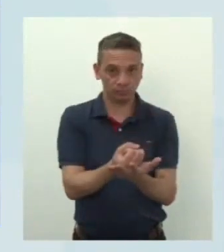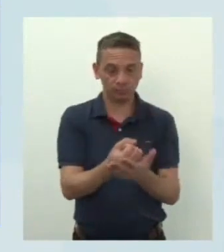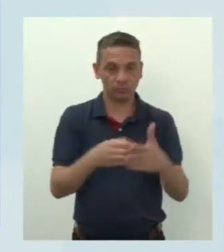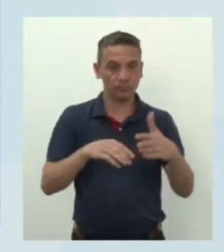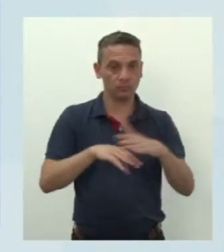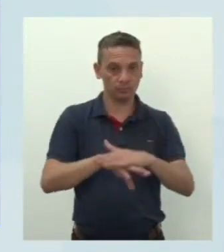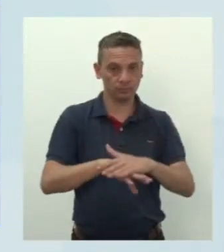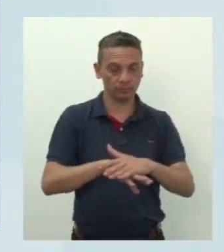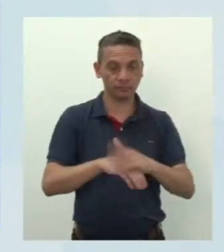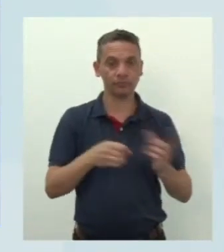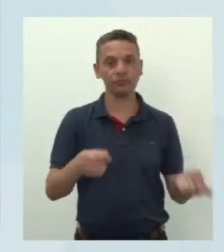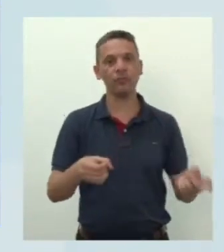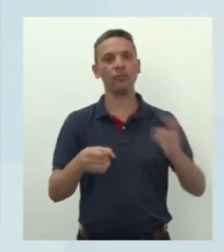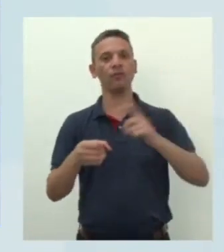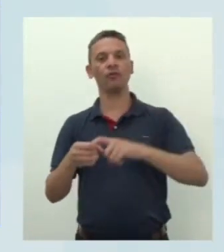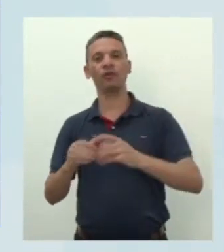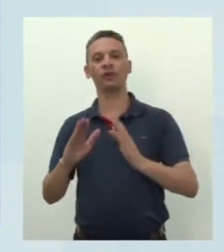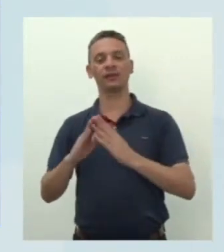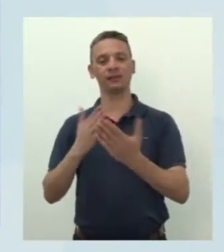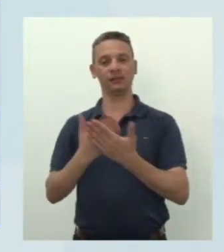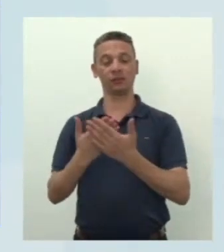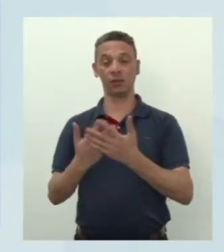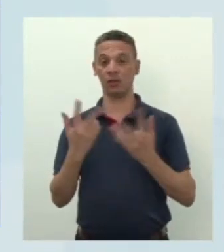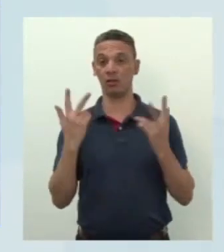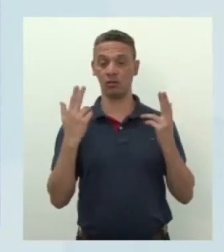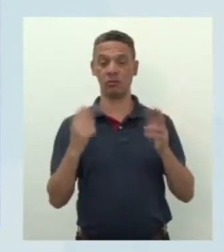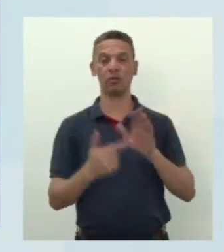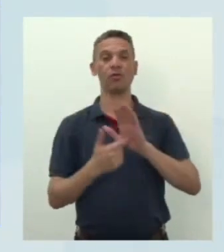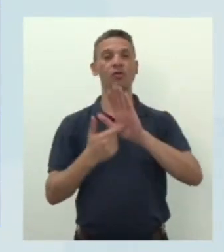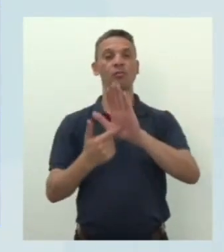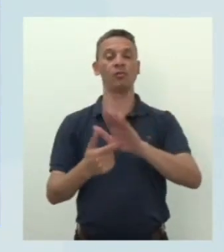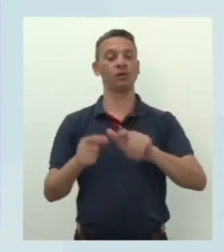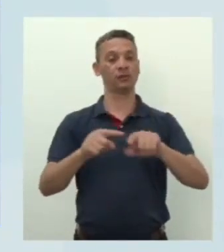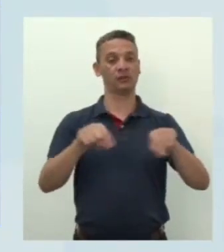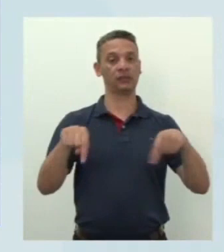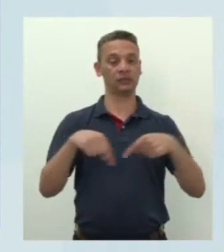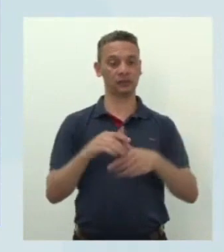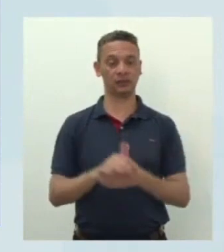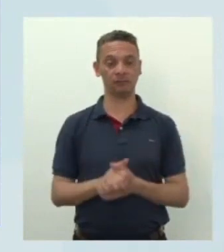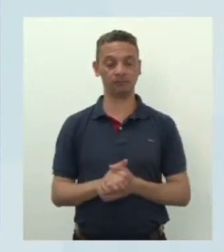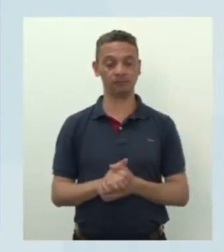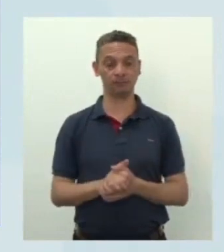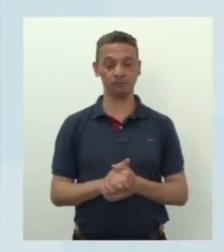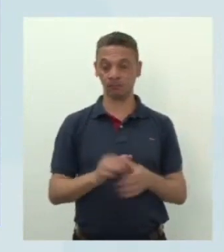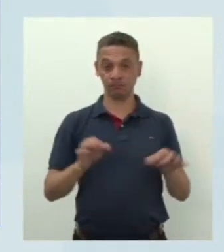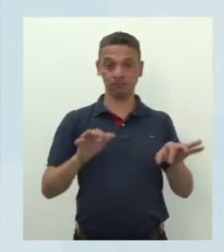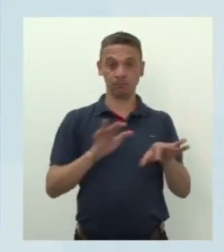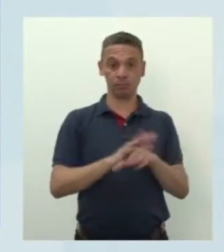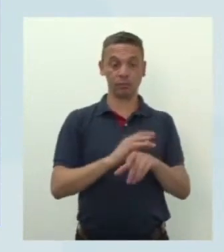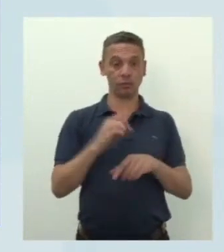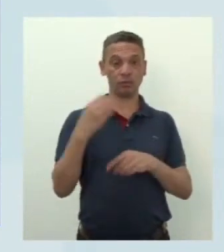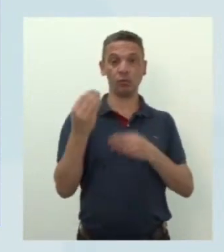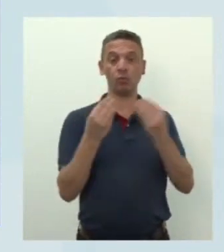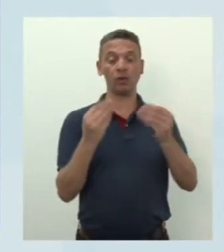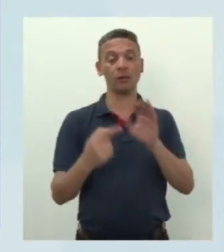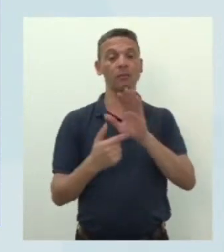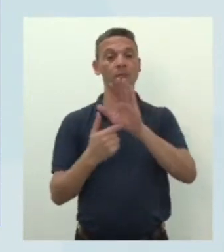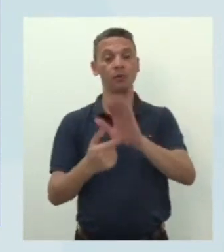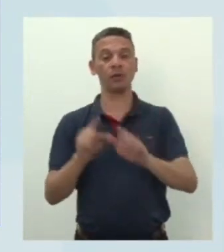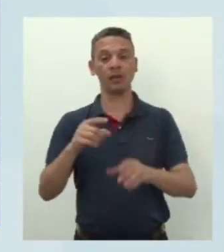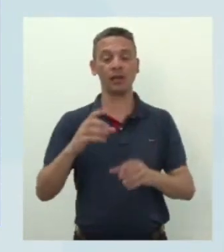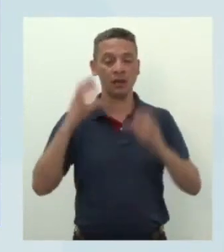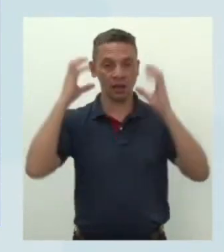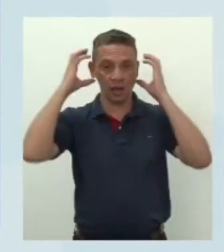ele voltasse à aula, ele mostrar na sala toda. O produto final é exatamente o áudio e a